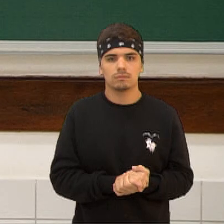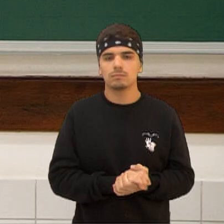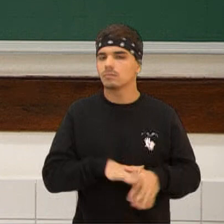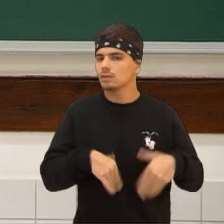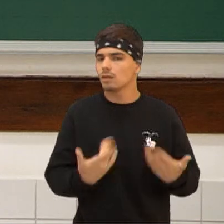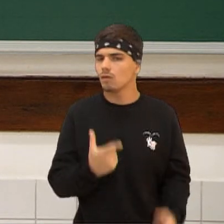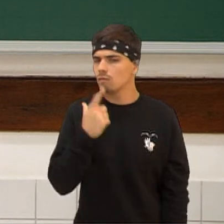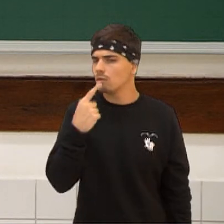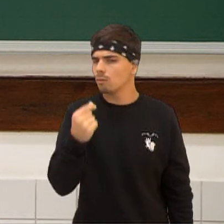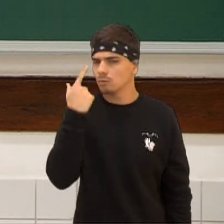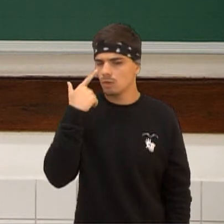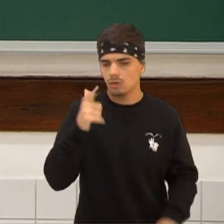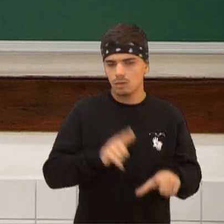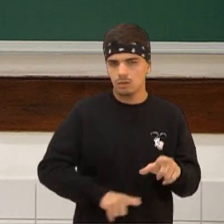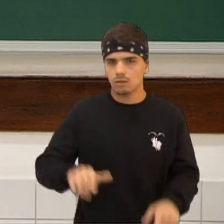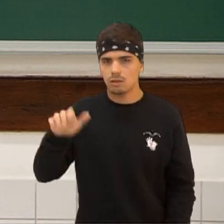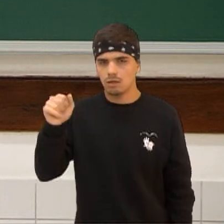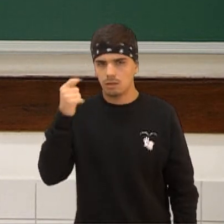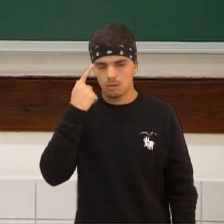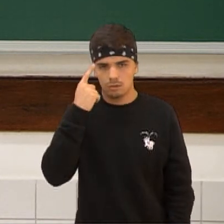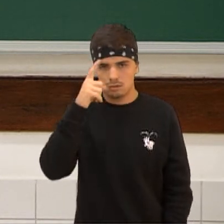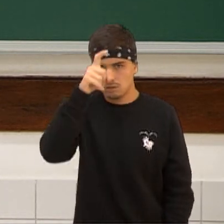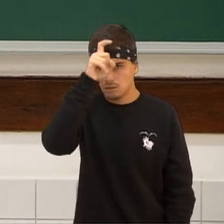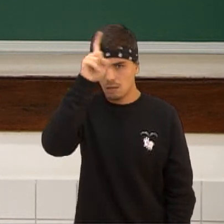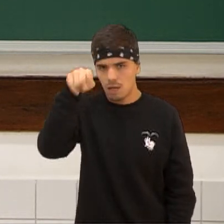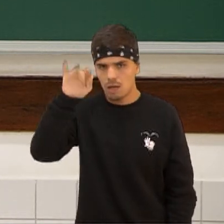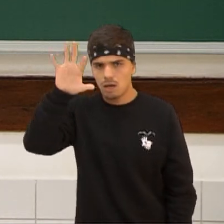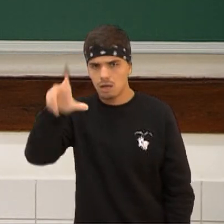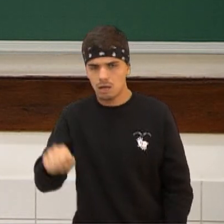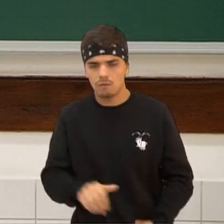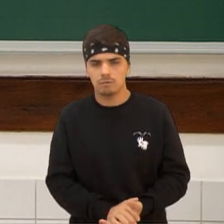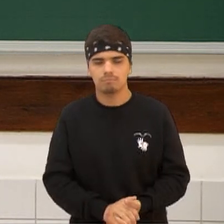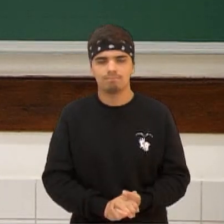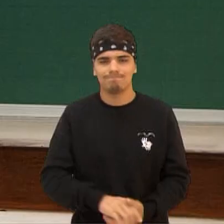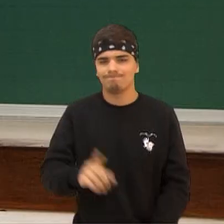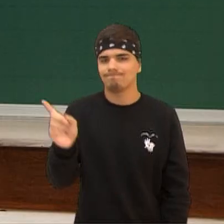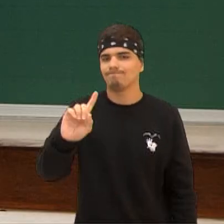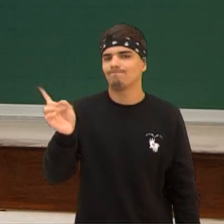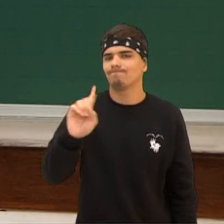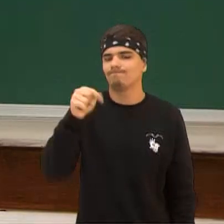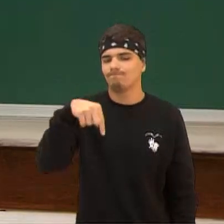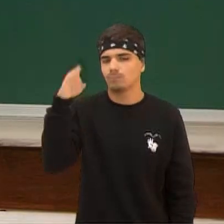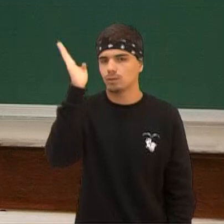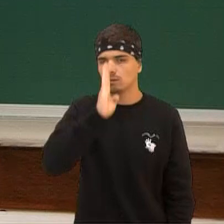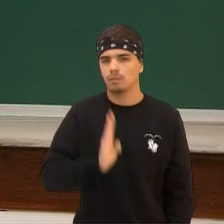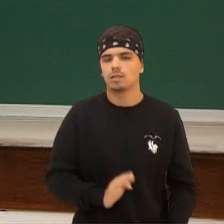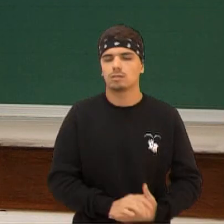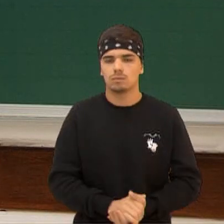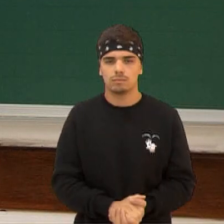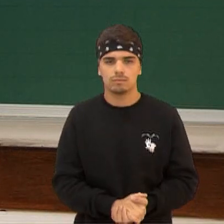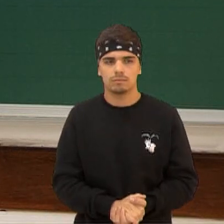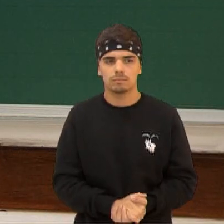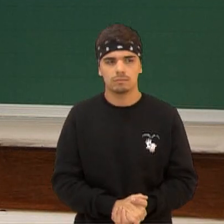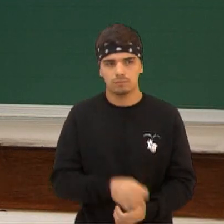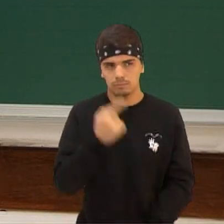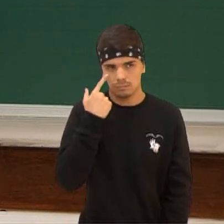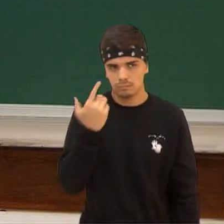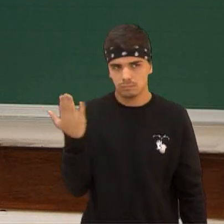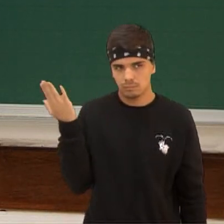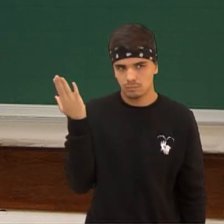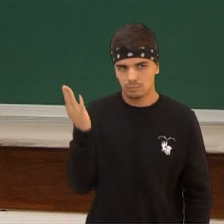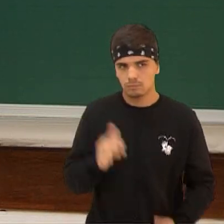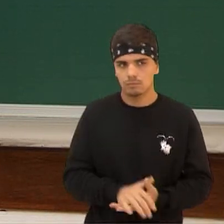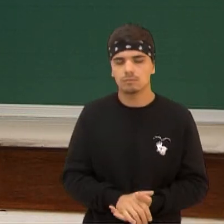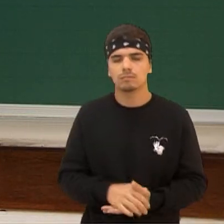Lá, então, letra A. Zumbi dos Palmares is from Africa? Não, né? Ele é from Brazil. He was a Quilombola